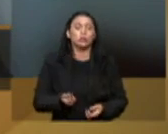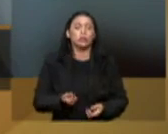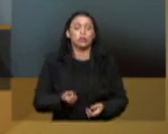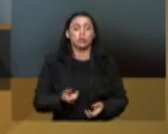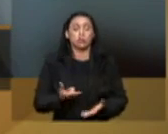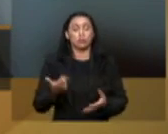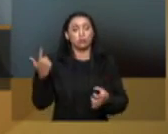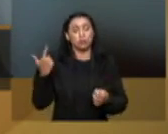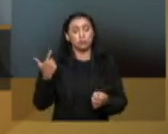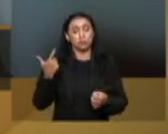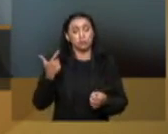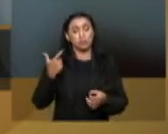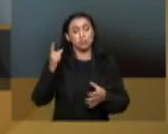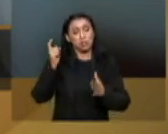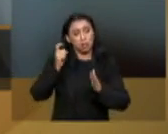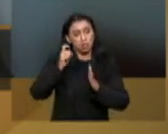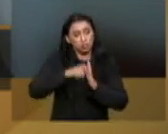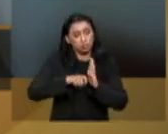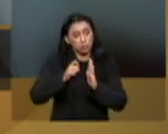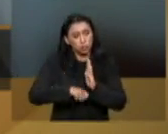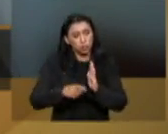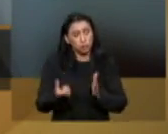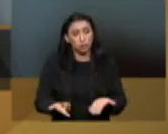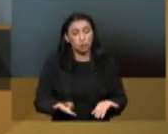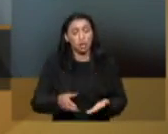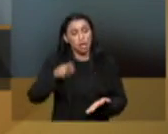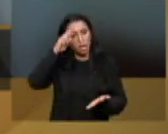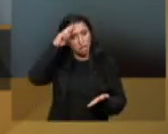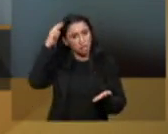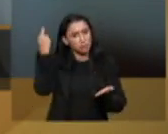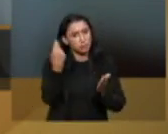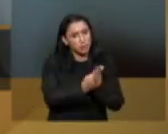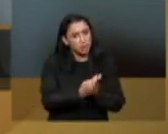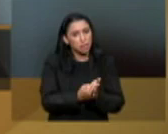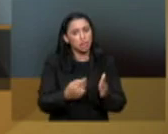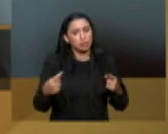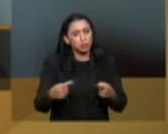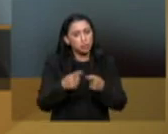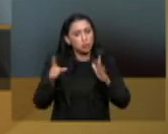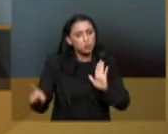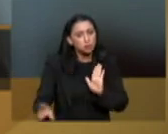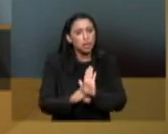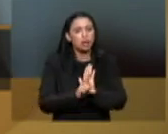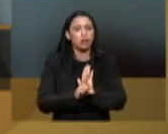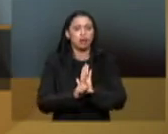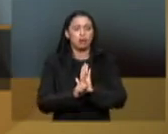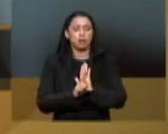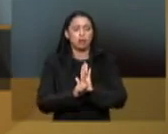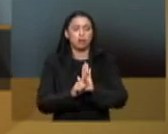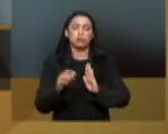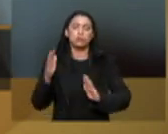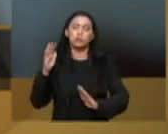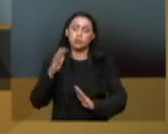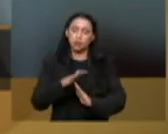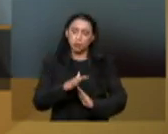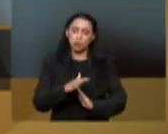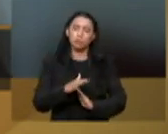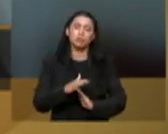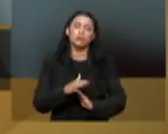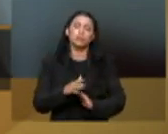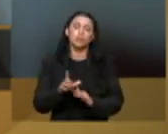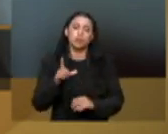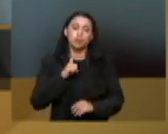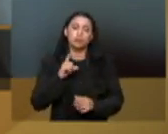fenomênica, respeitadas as disposições legais, os limites e os